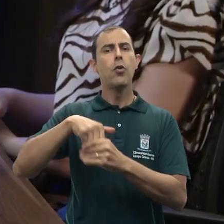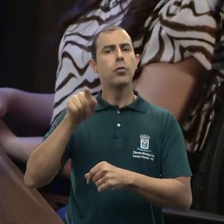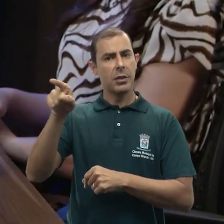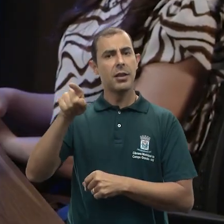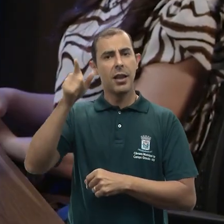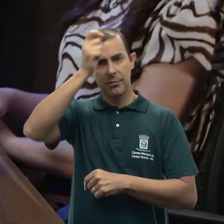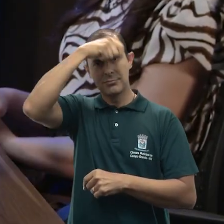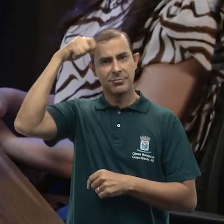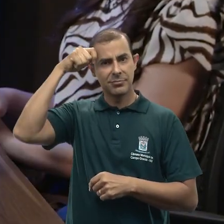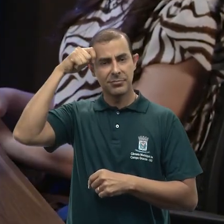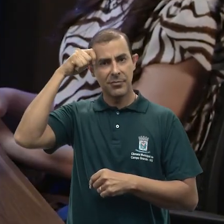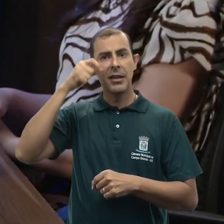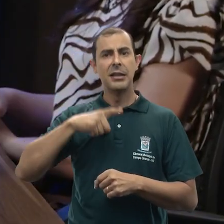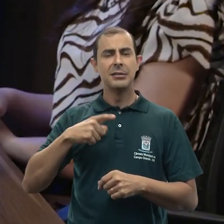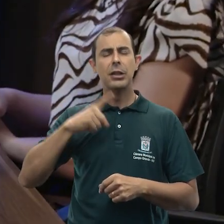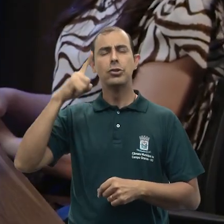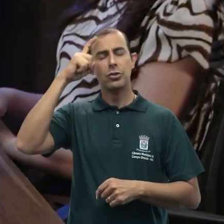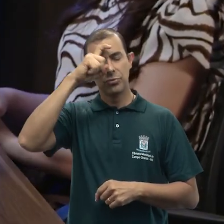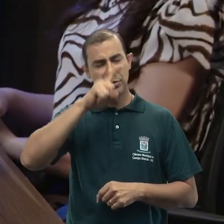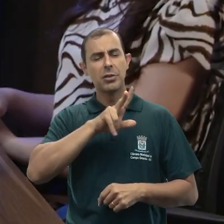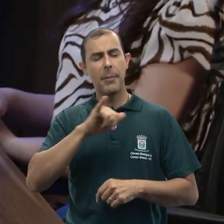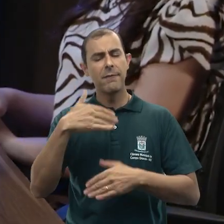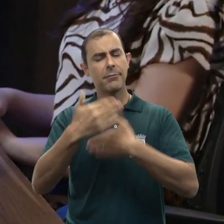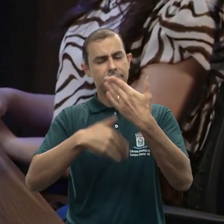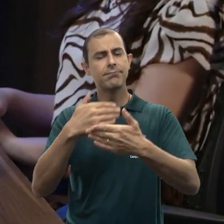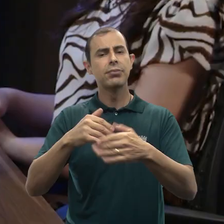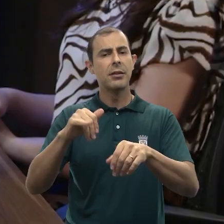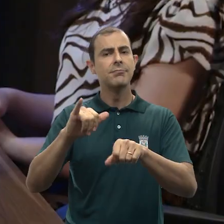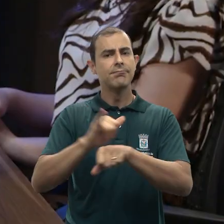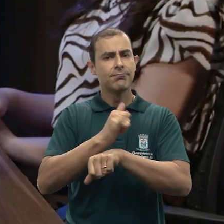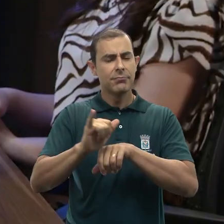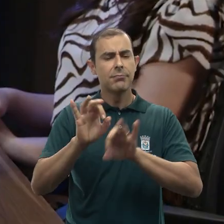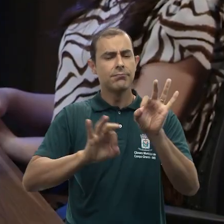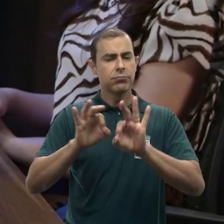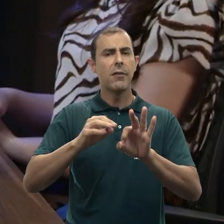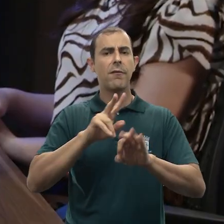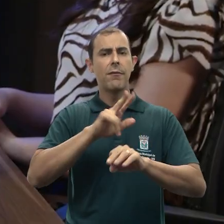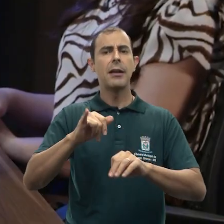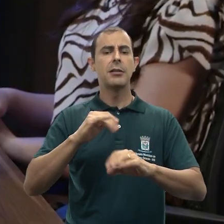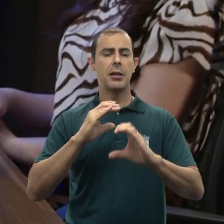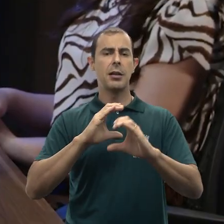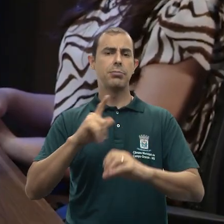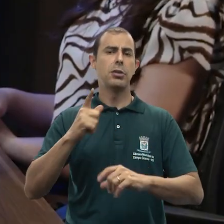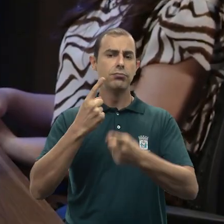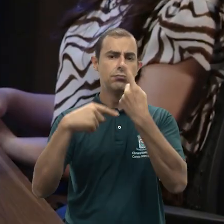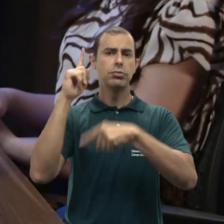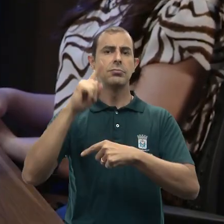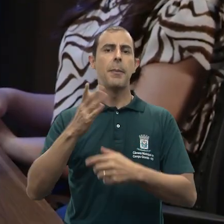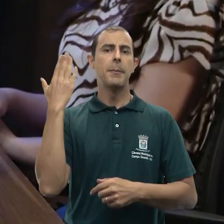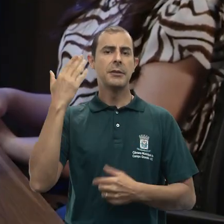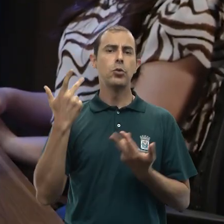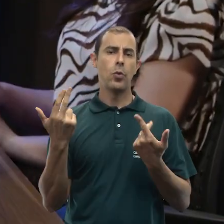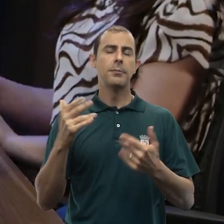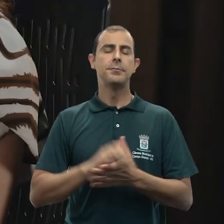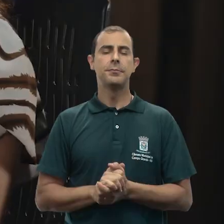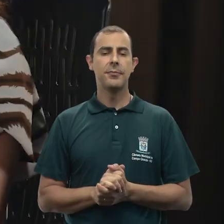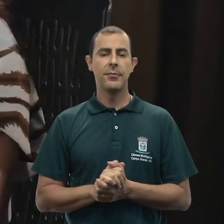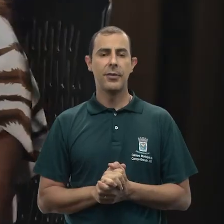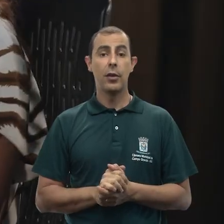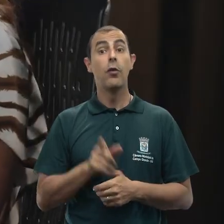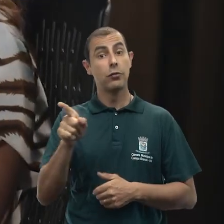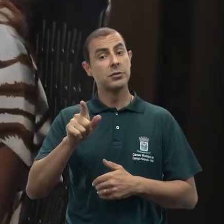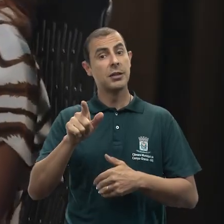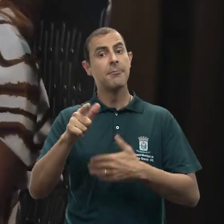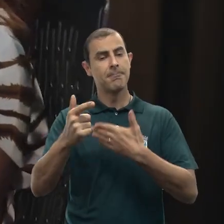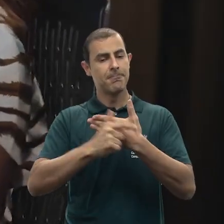a gente tem muitos desafios no início de gestão, mas daqui a pouco as coisas se ajeitam e Campo Grande vai voltar a crescer como já cresceu um dia. Não dá para